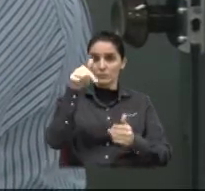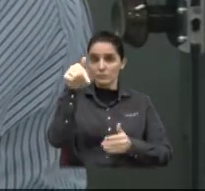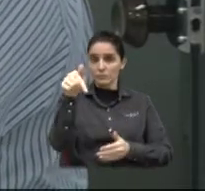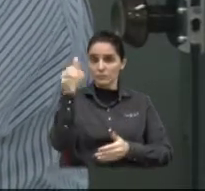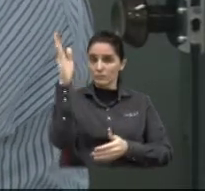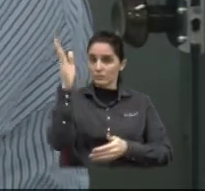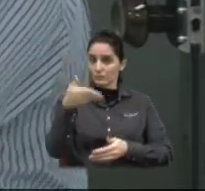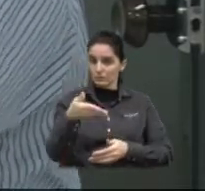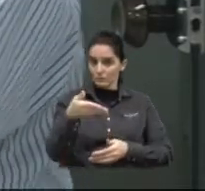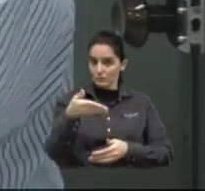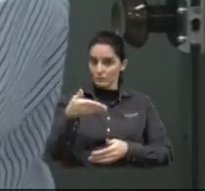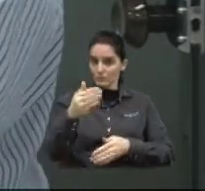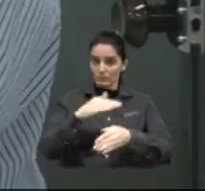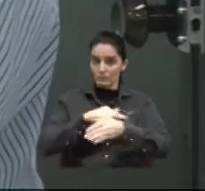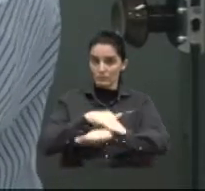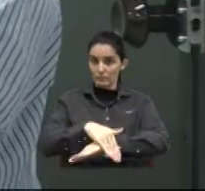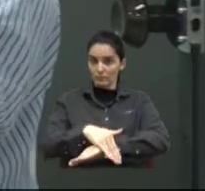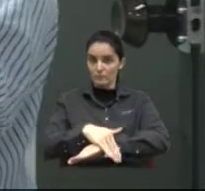a